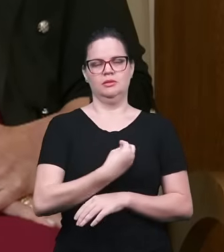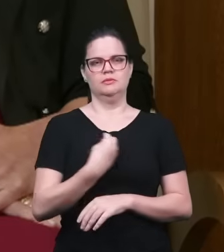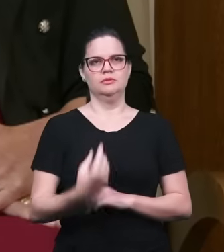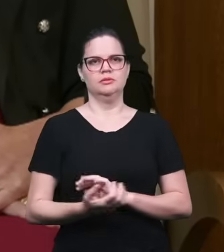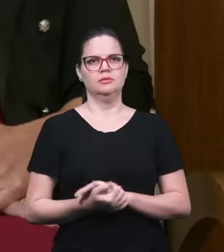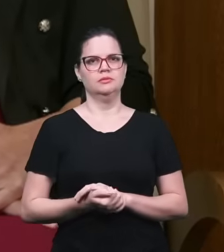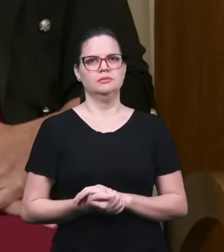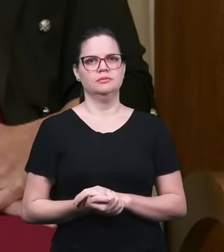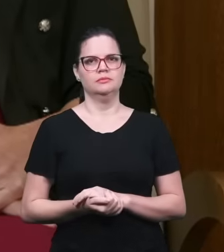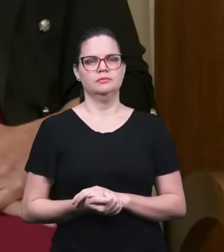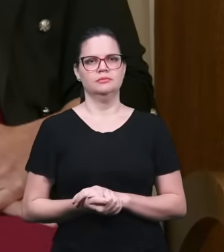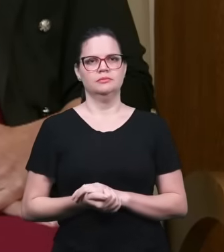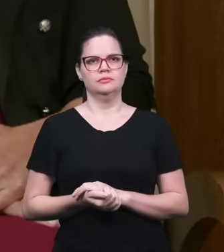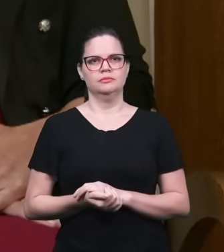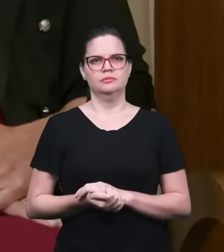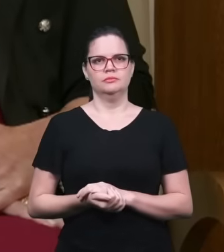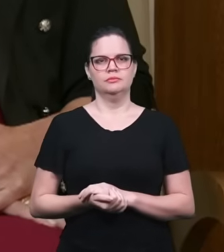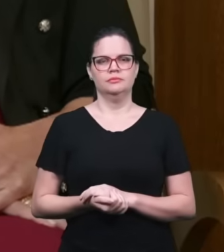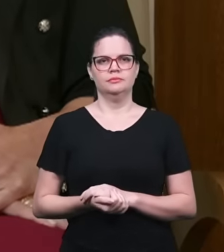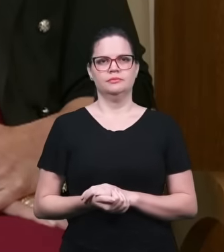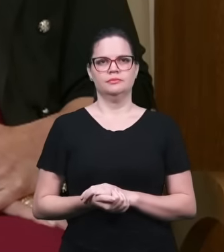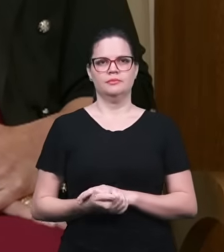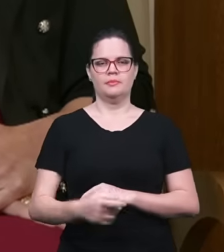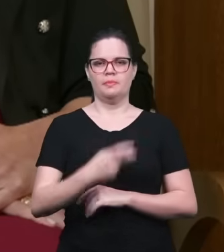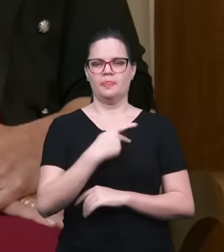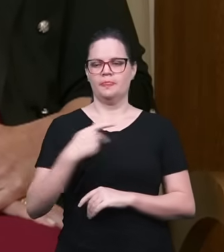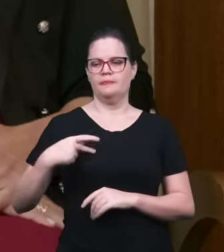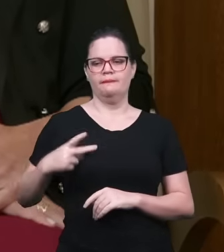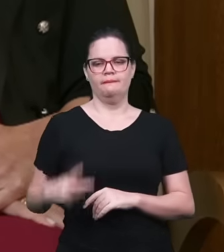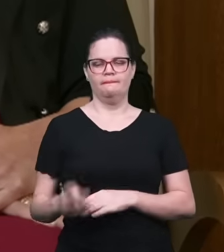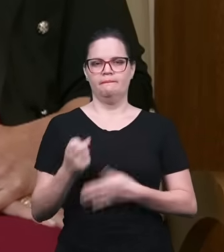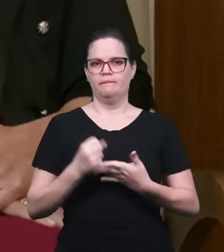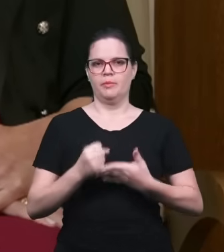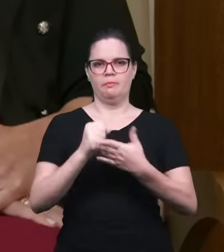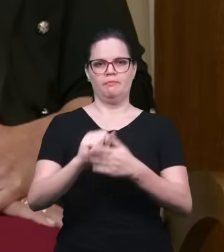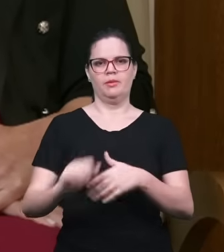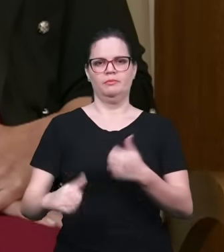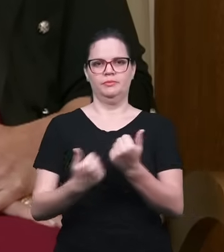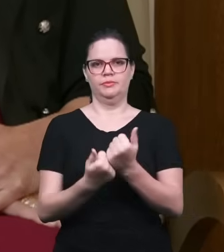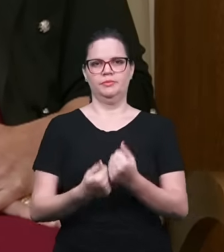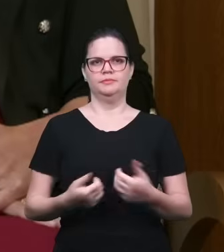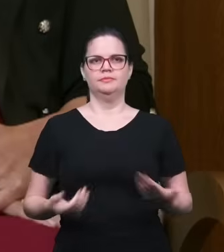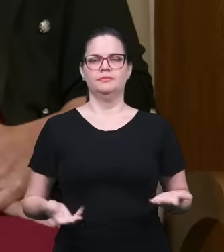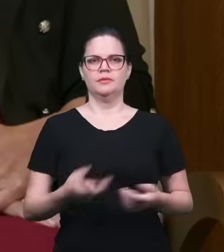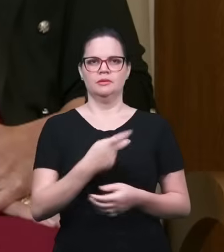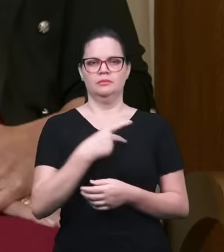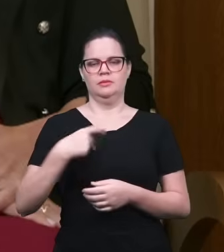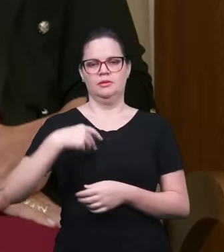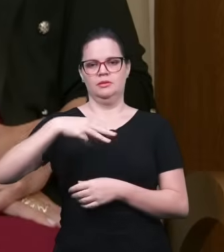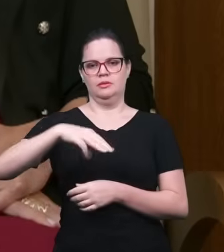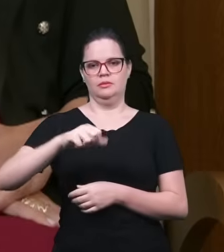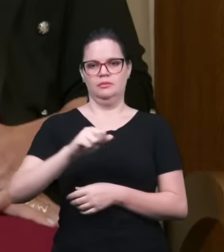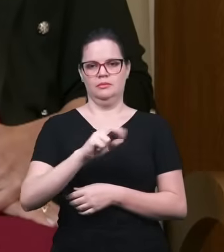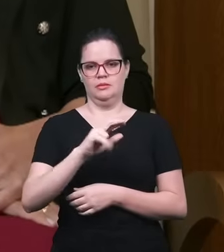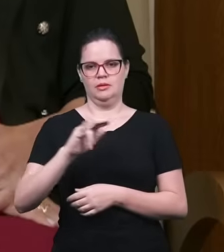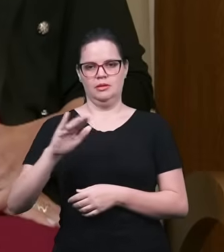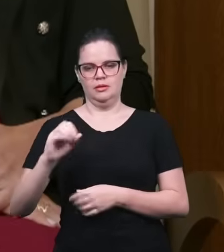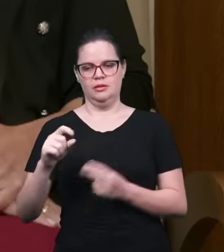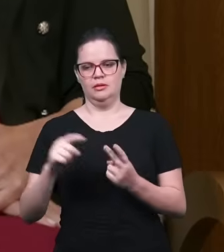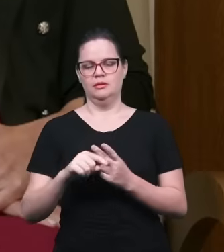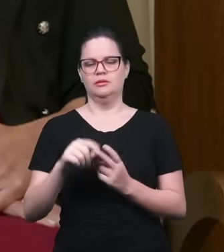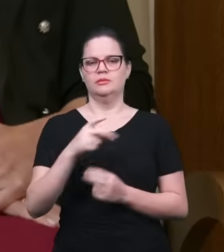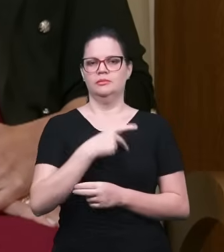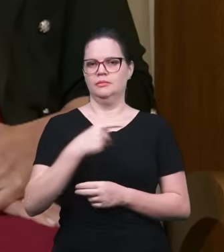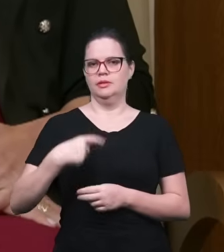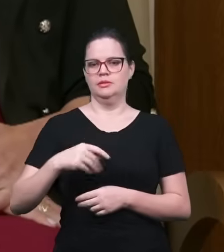Então, os pastores sempre nos apoiaram, né? Hoje o pastor Mário, né? O pastor Bruno